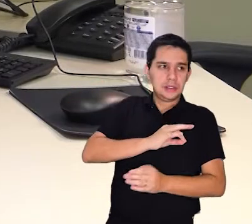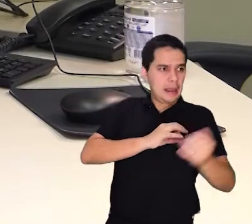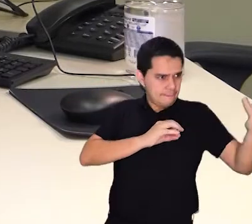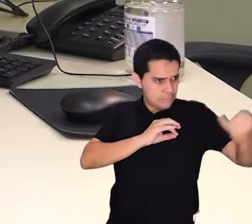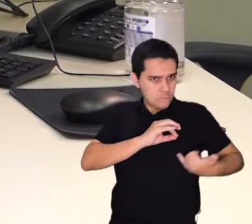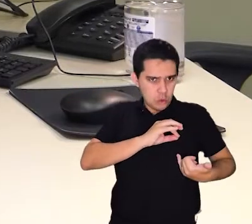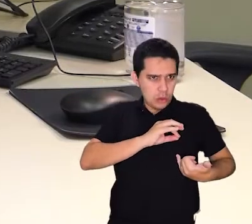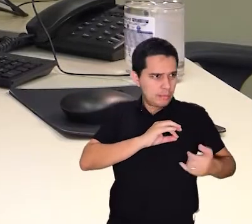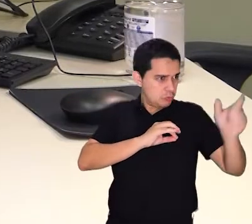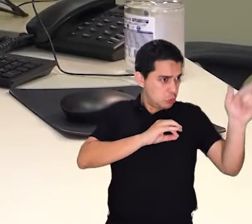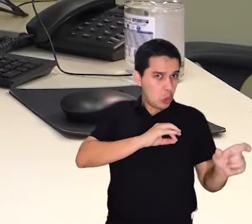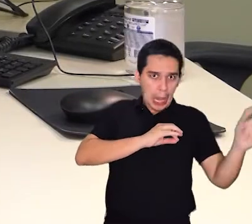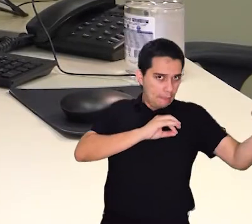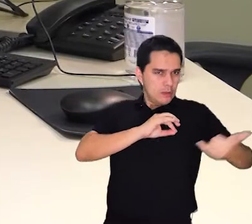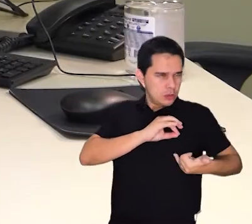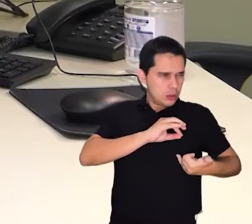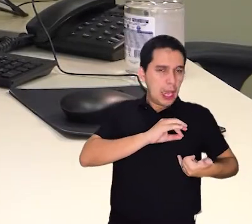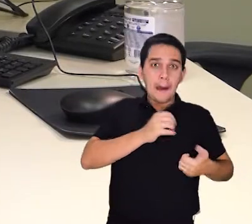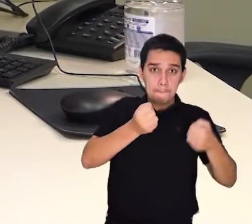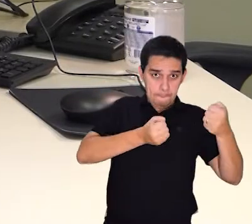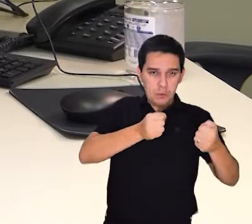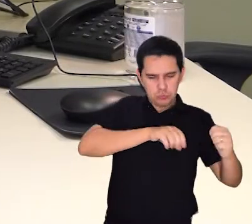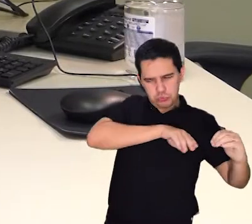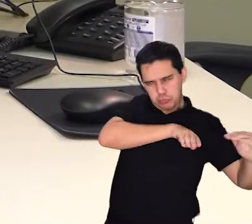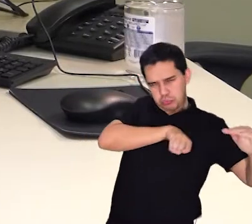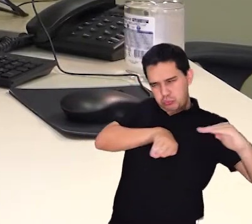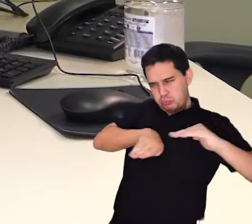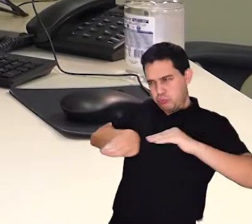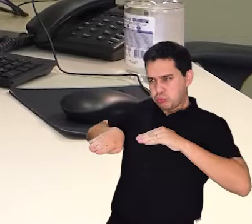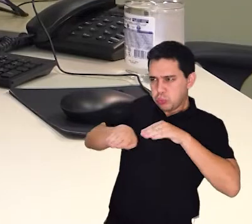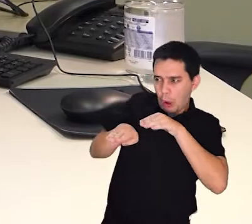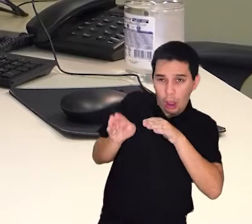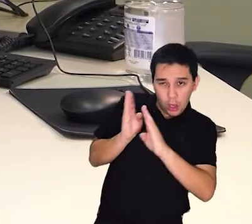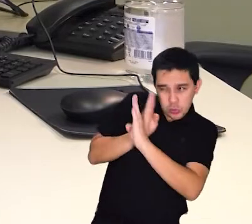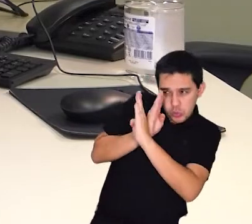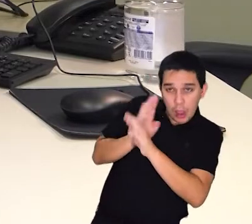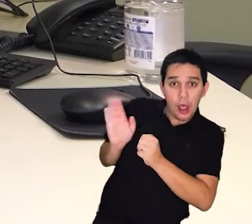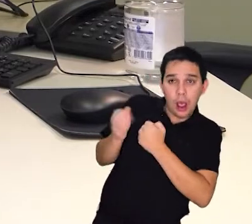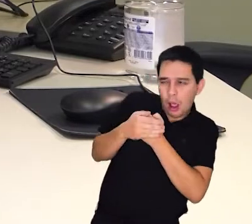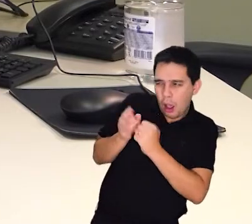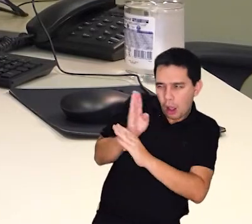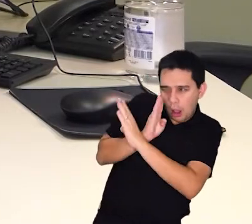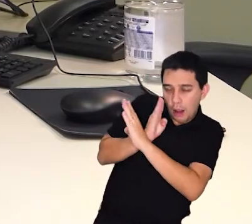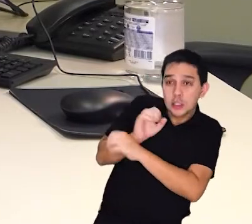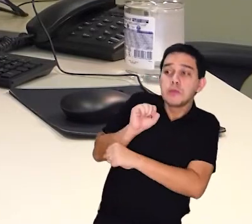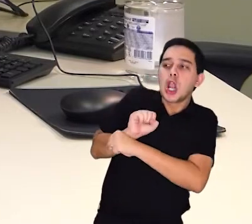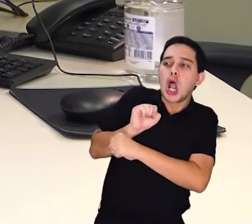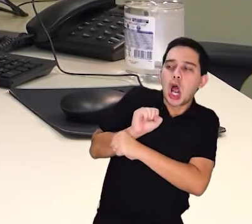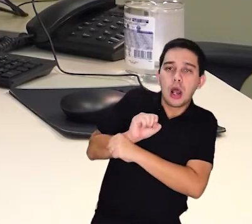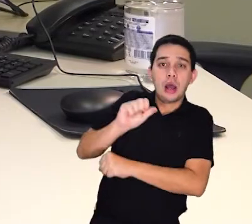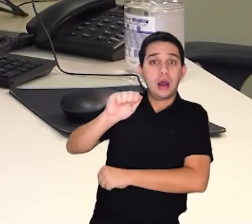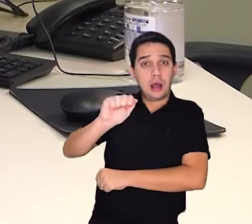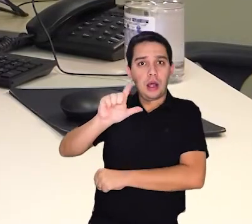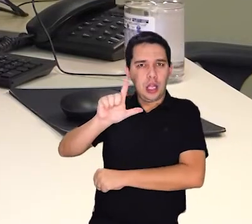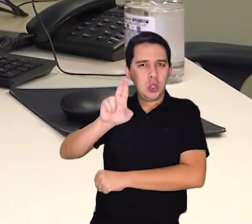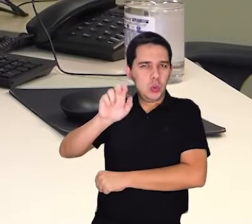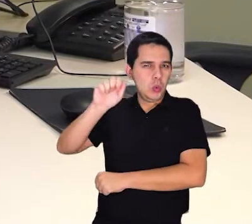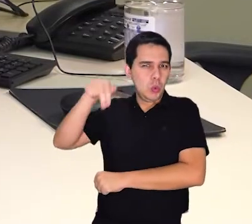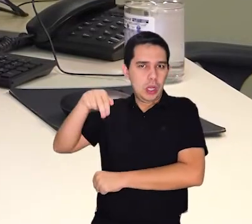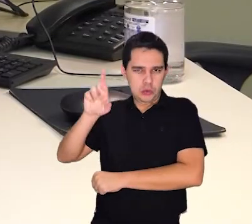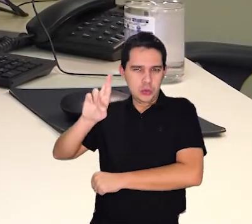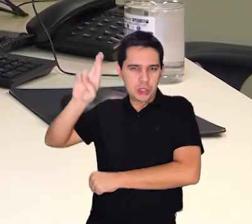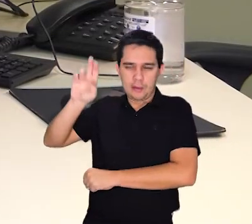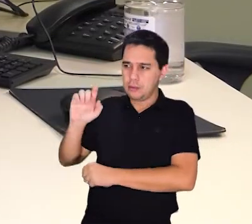entrega, realizaram uma diligência de vigilância e no dia tentaram realizar a prisão do Aluan, que